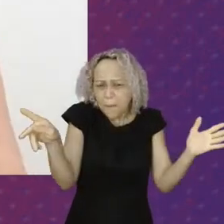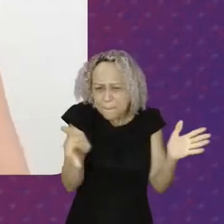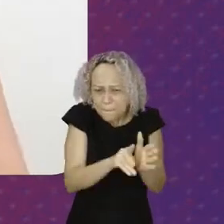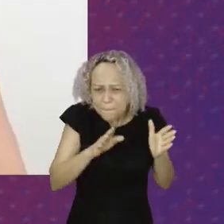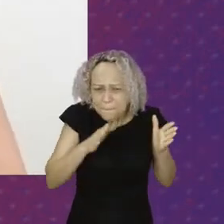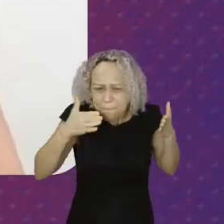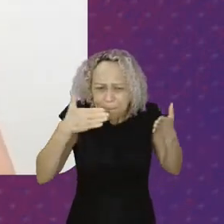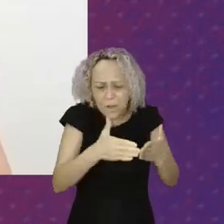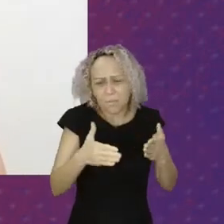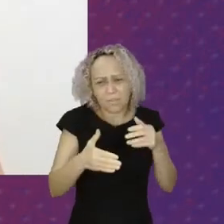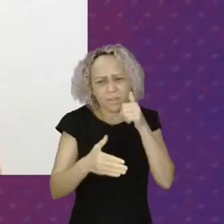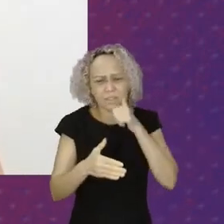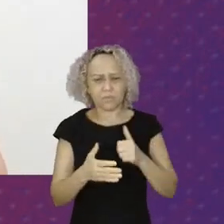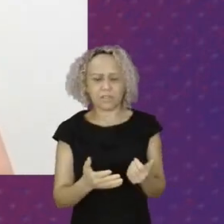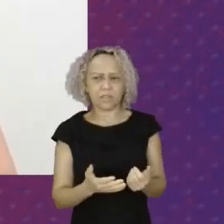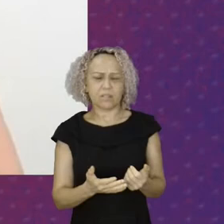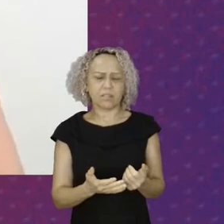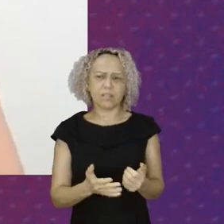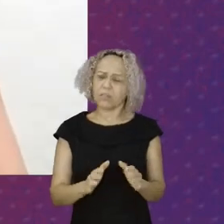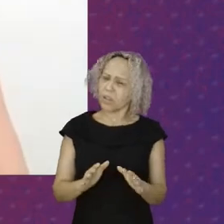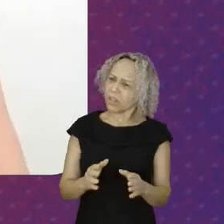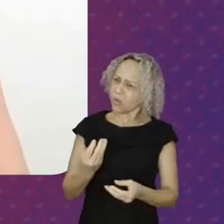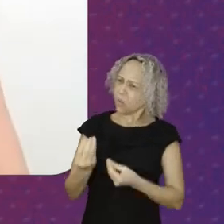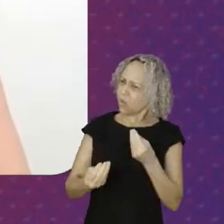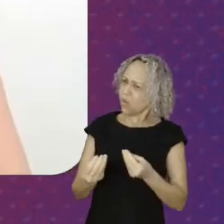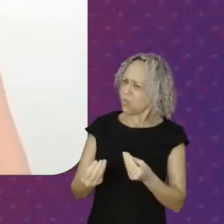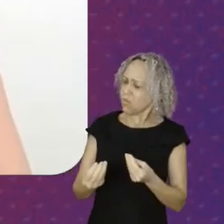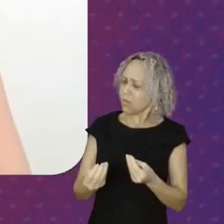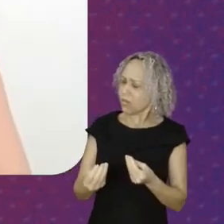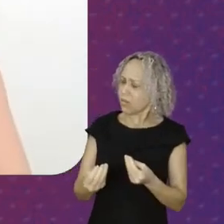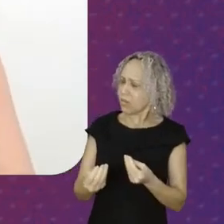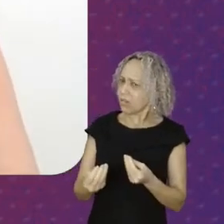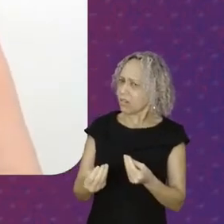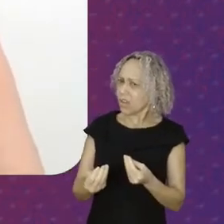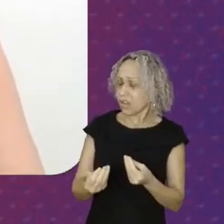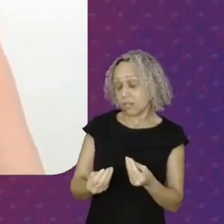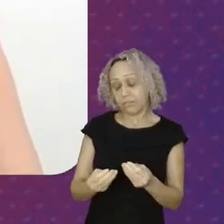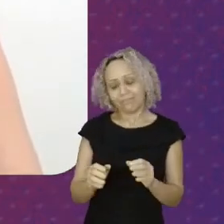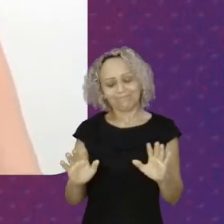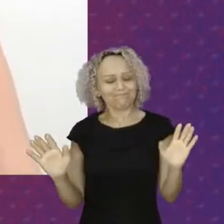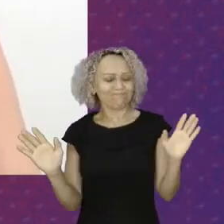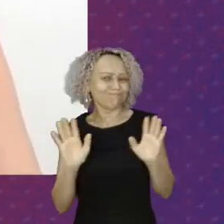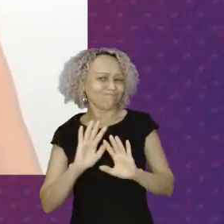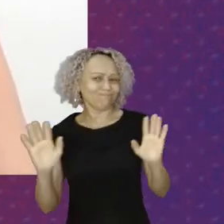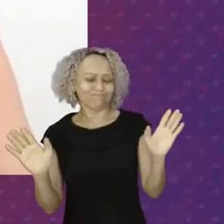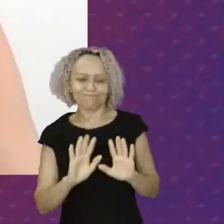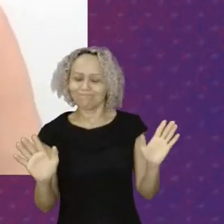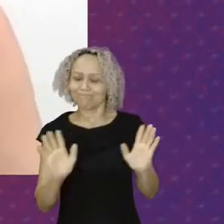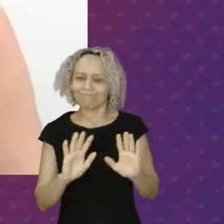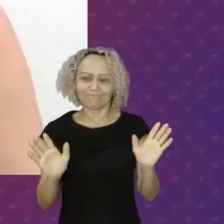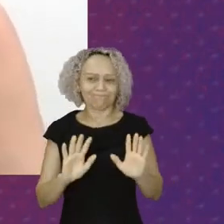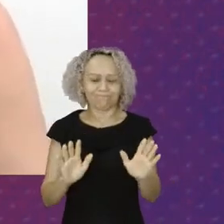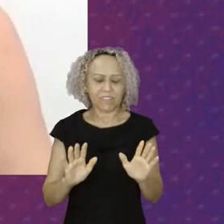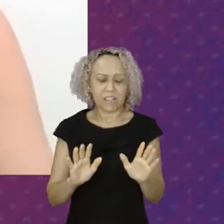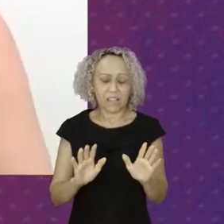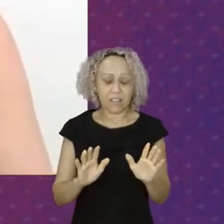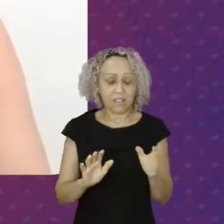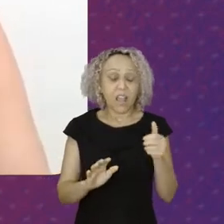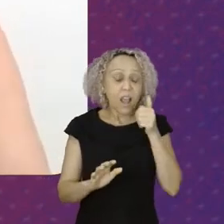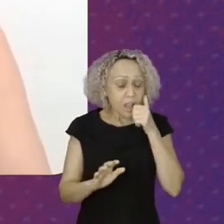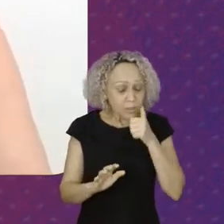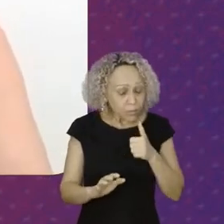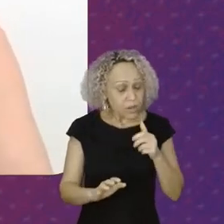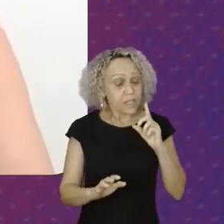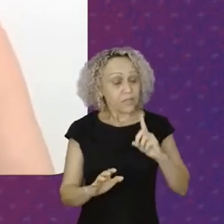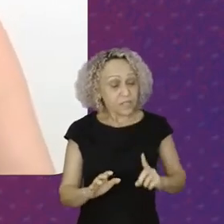aquelas mulheres que tiverem condições, aquelas que se passam por uma mulher